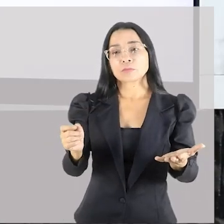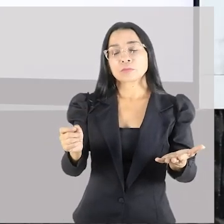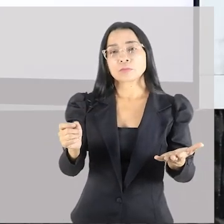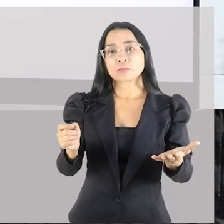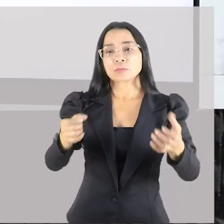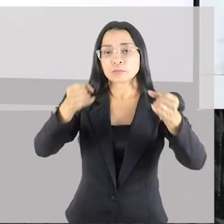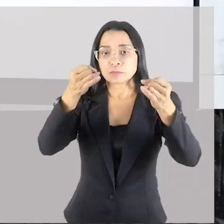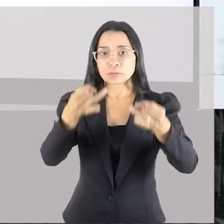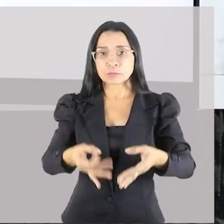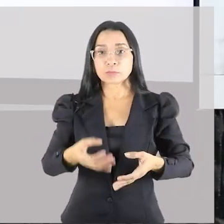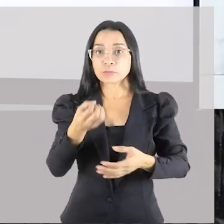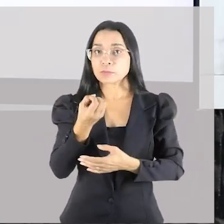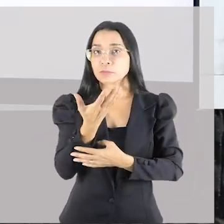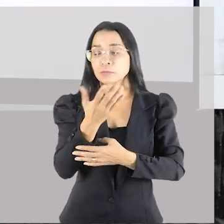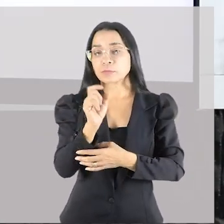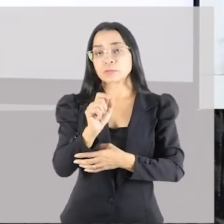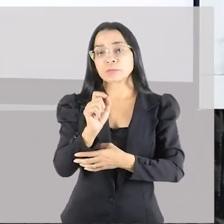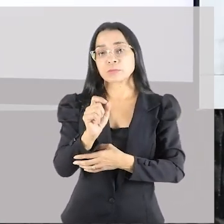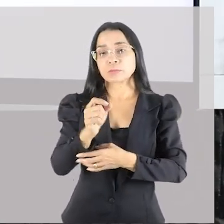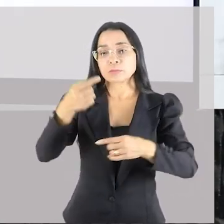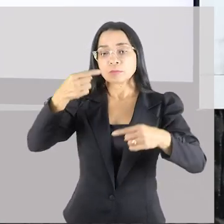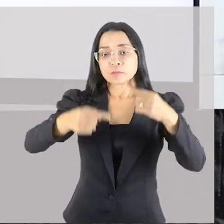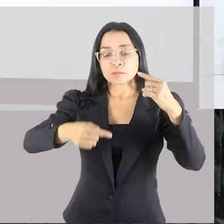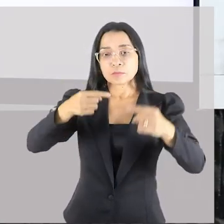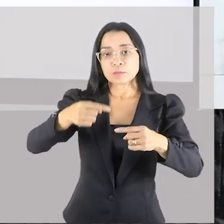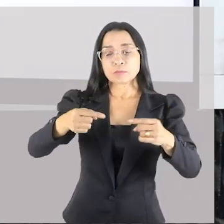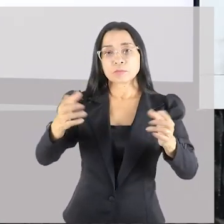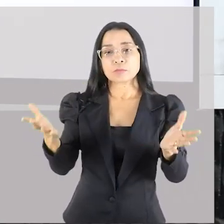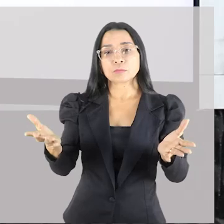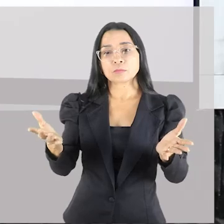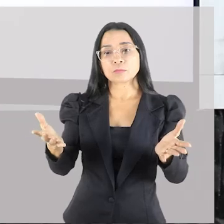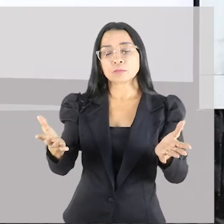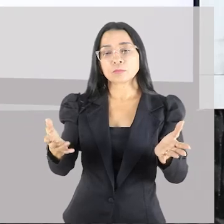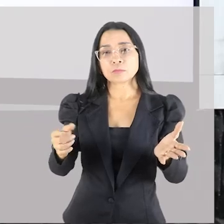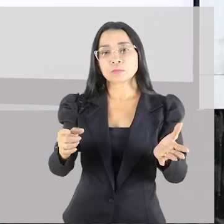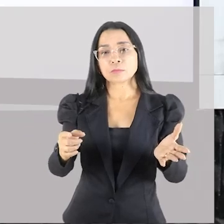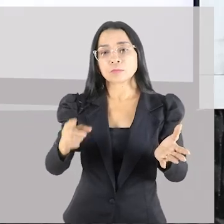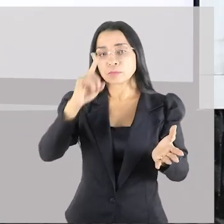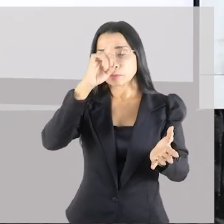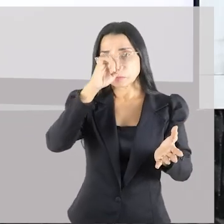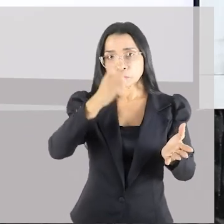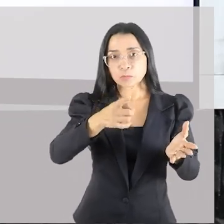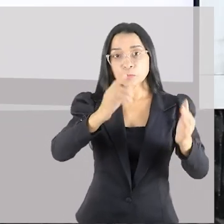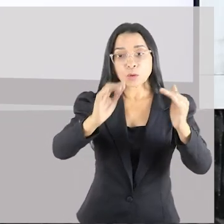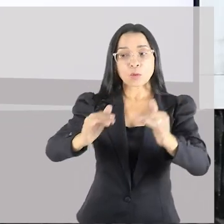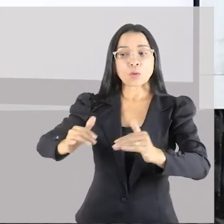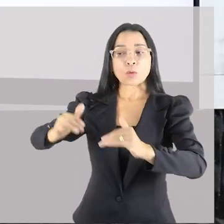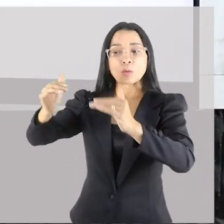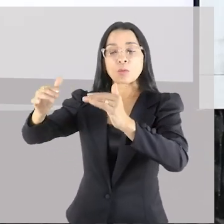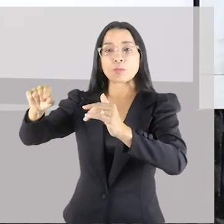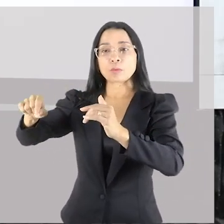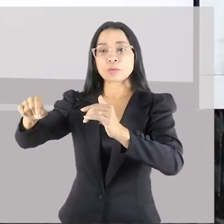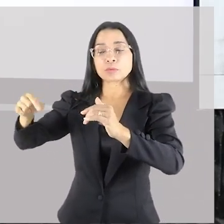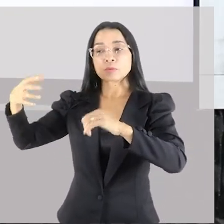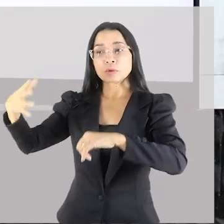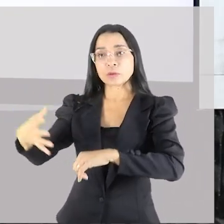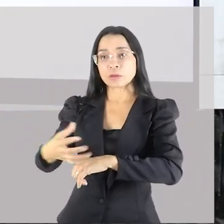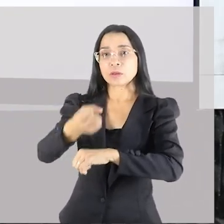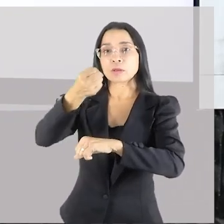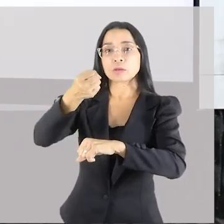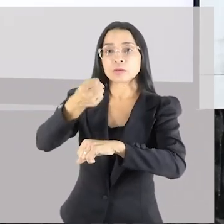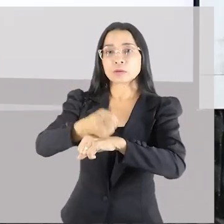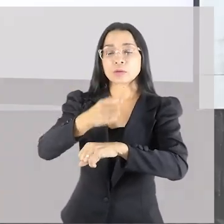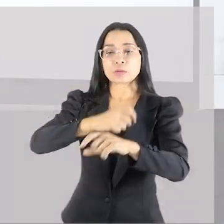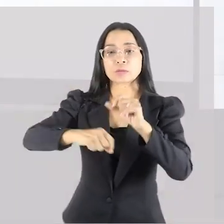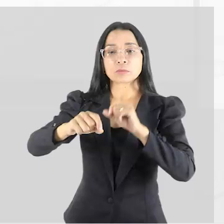claro isso. É uma disputa que está no comando ali da colônia, que era as elites. Vamos